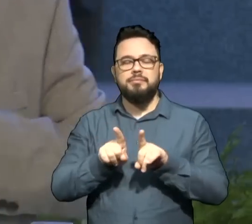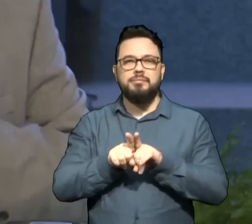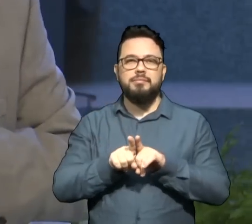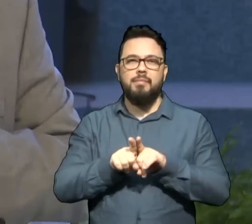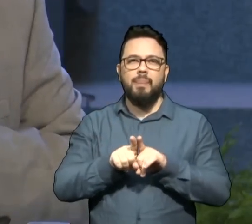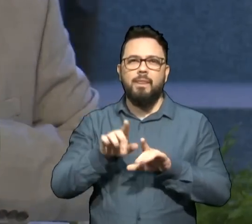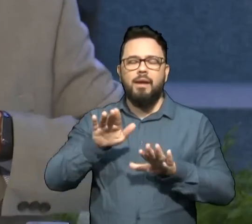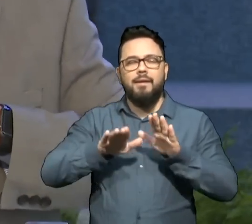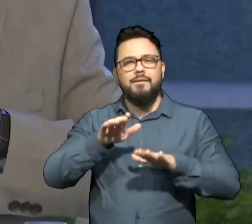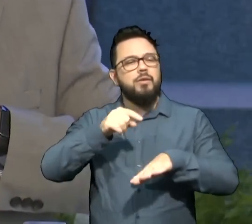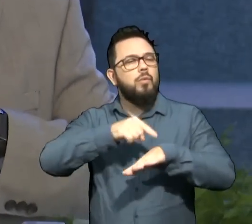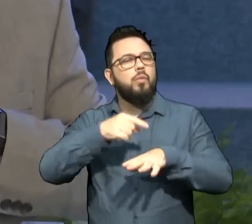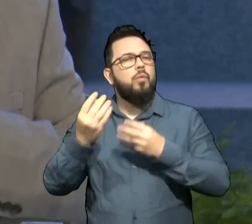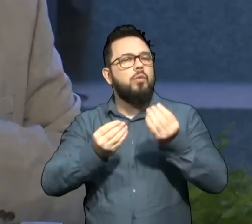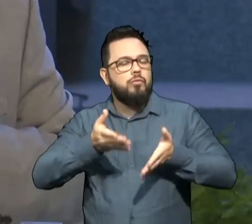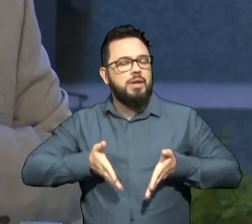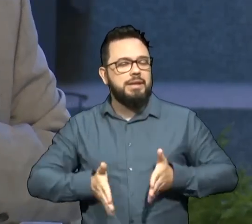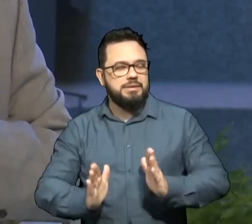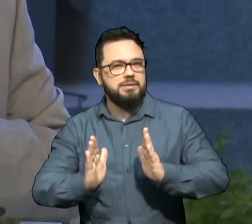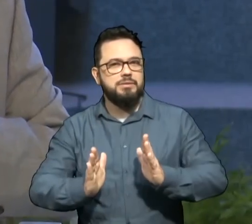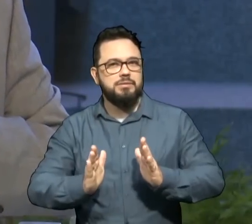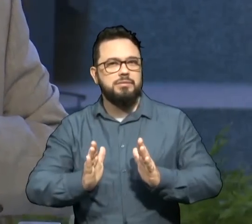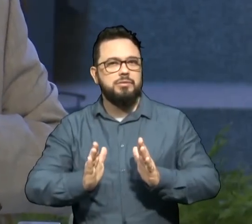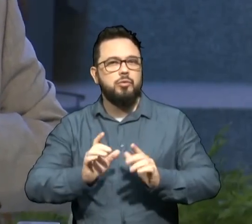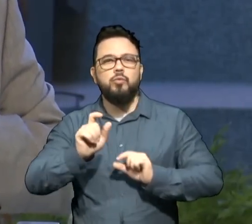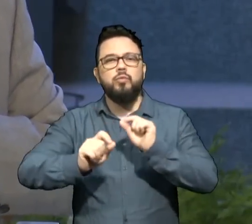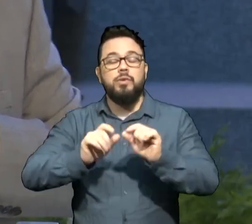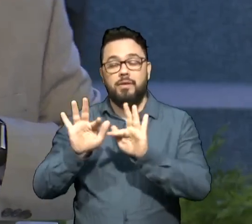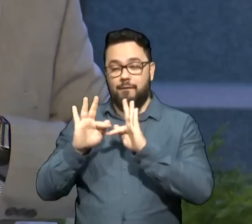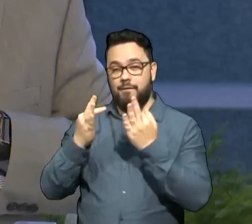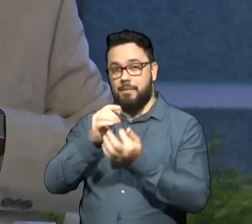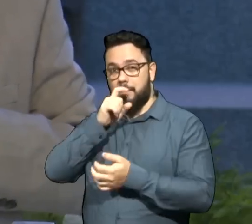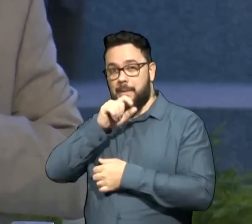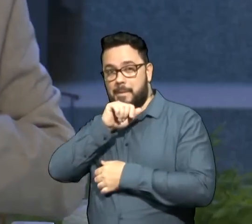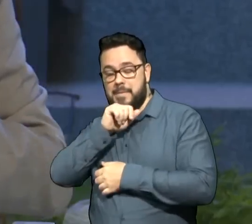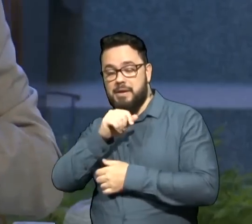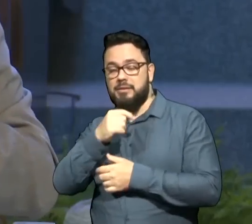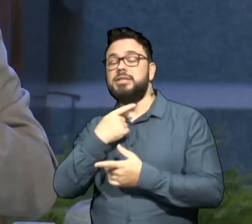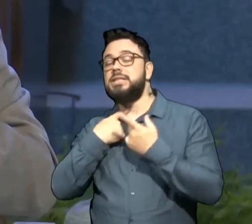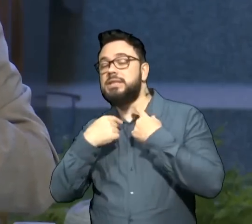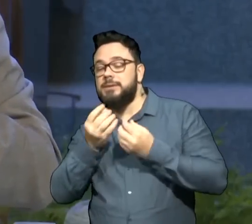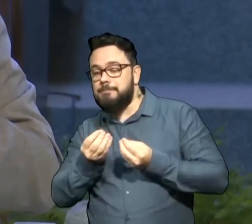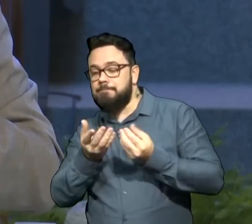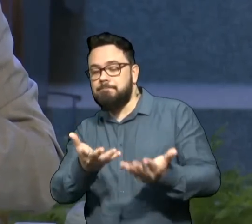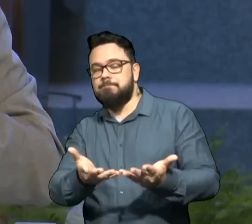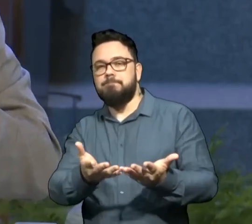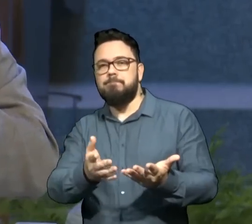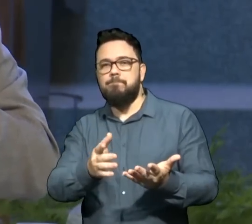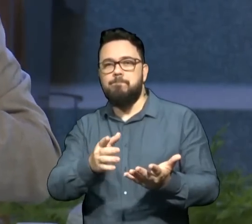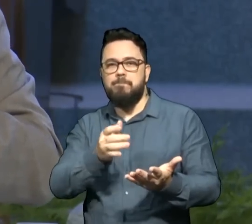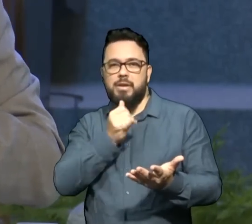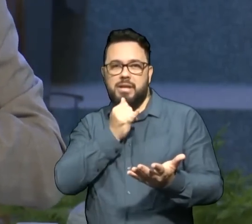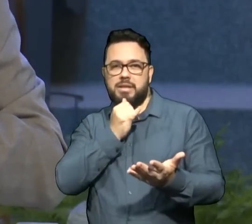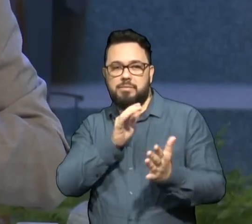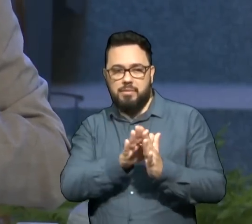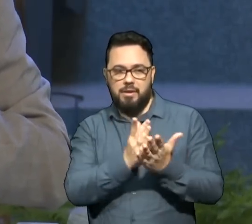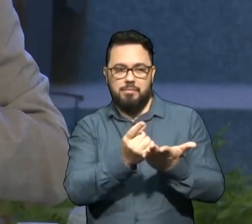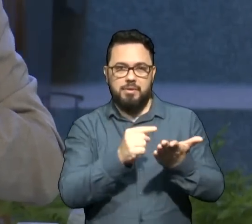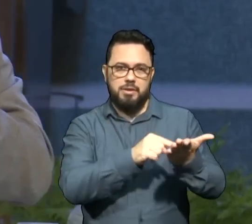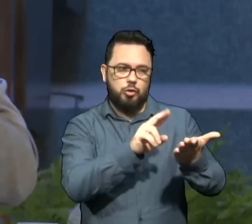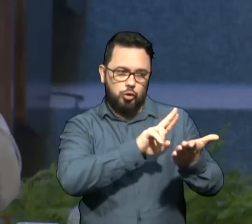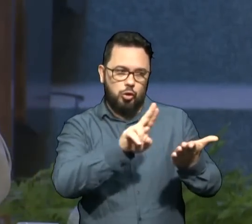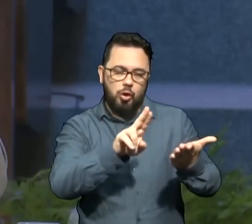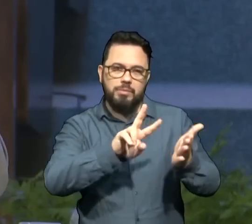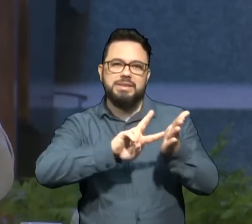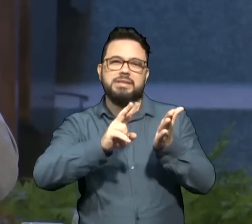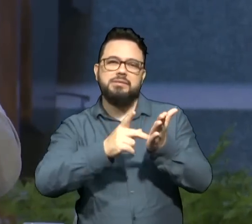ao nascimento dela um desejo dos Pais para ela por exemplo na Bíblia sempre que dá um nome de uma pessoa eles colocam um significado e